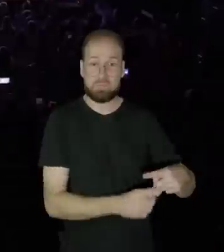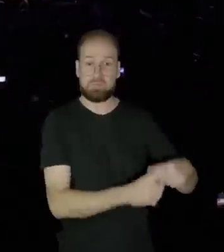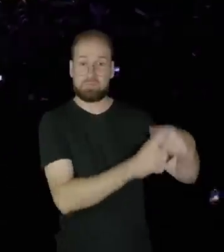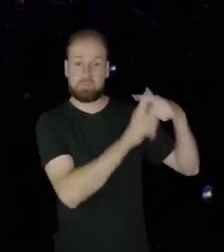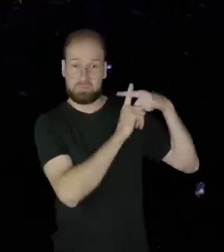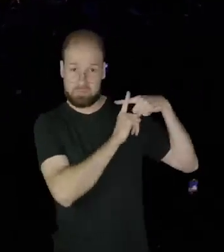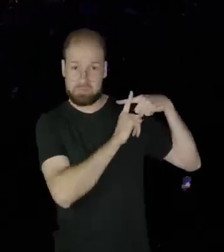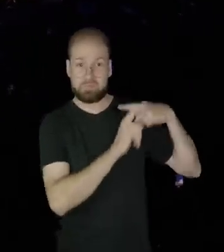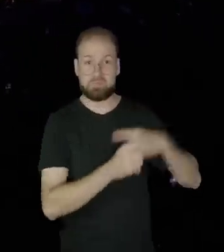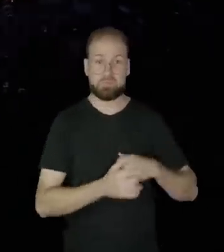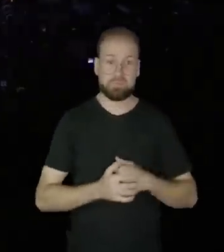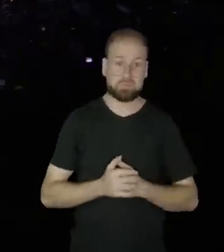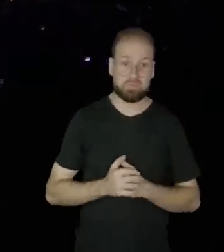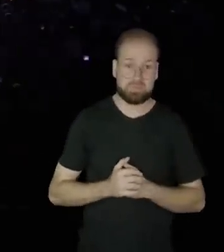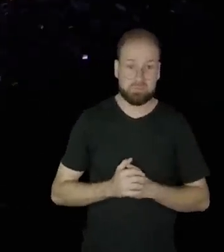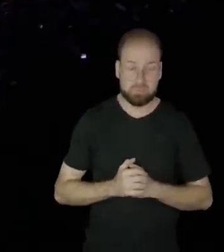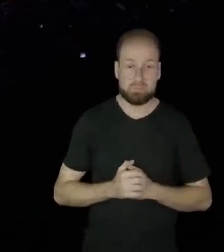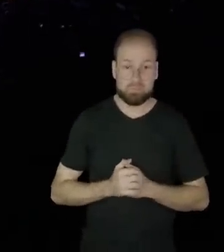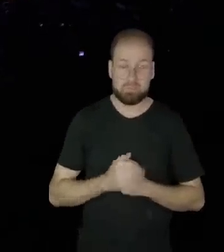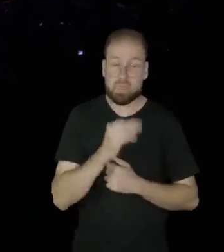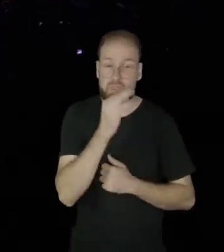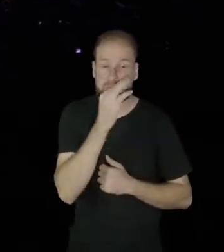O silêncio mais profundo